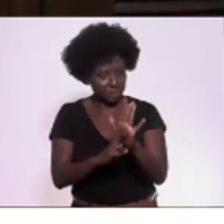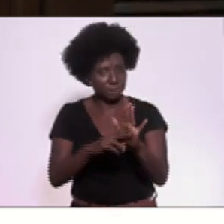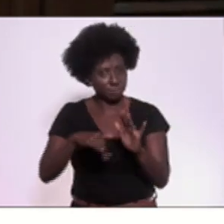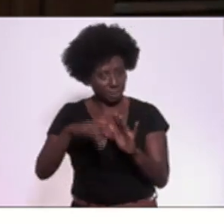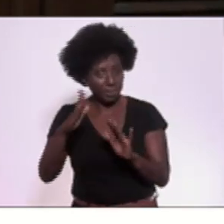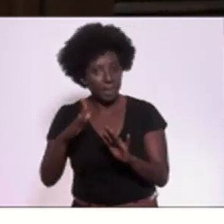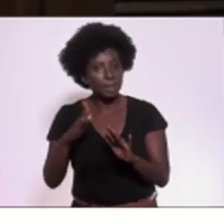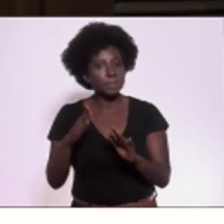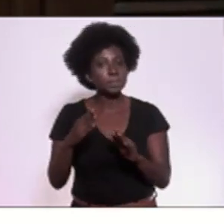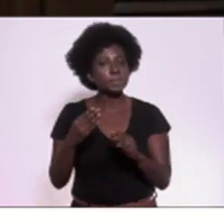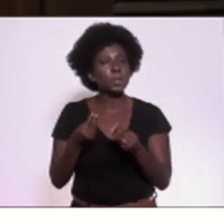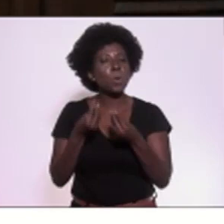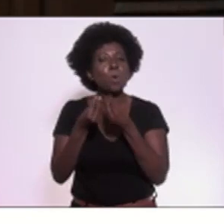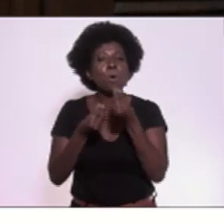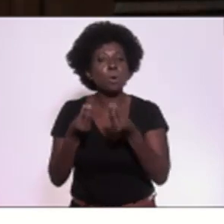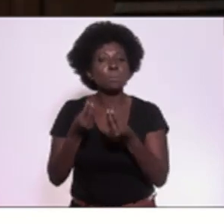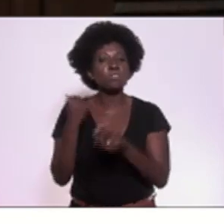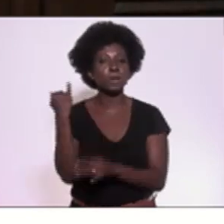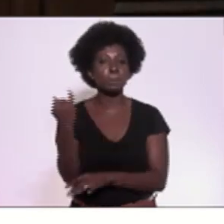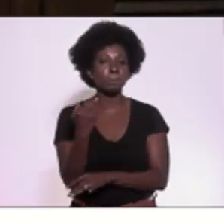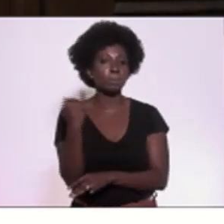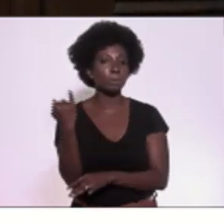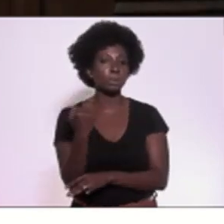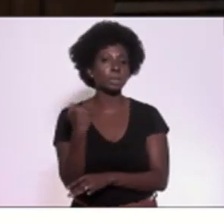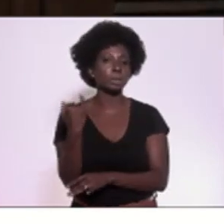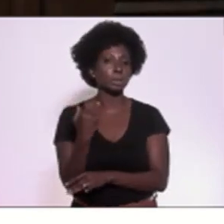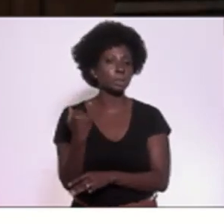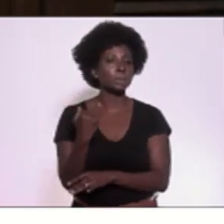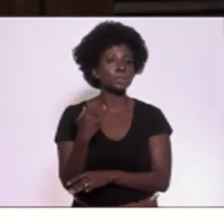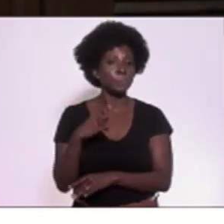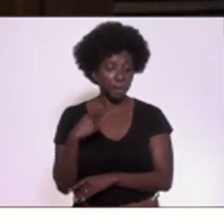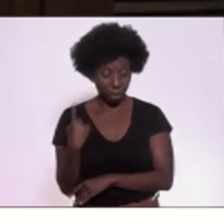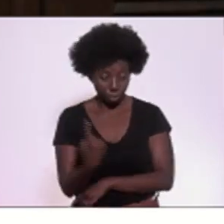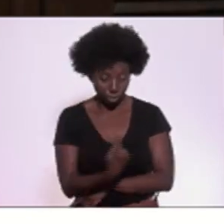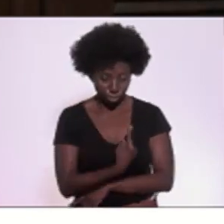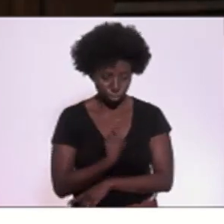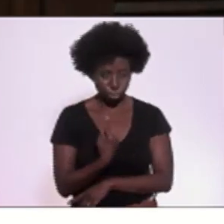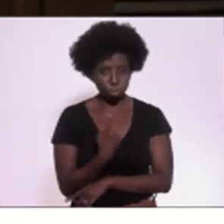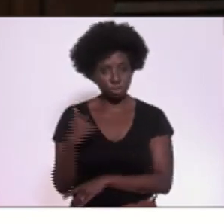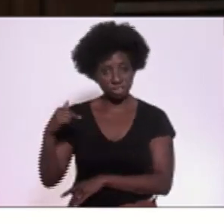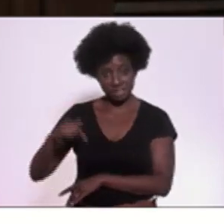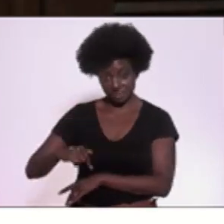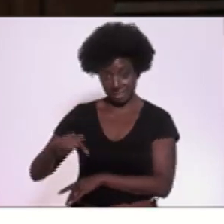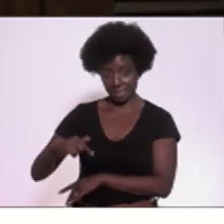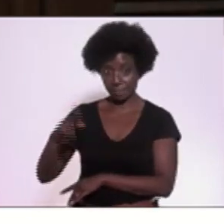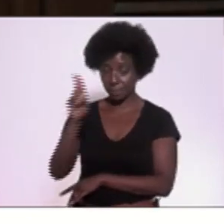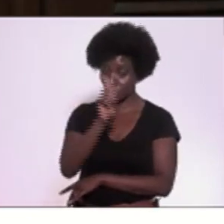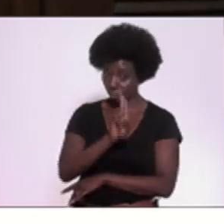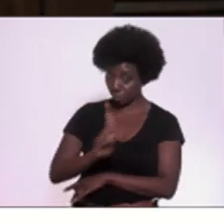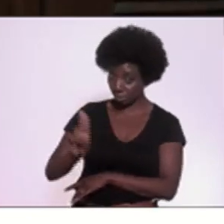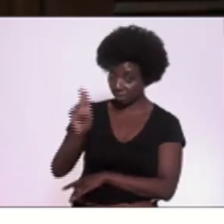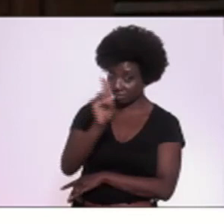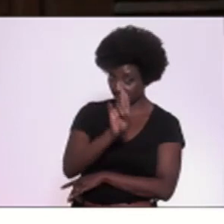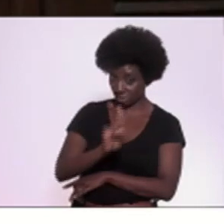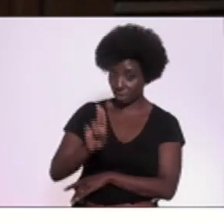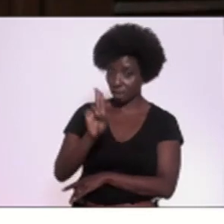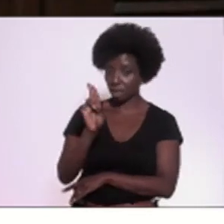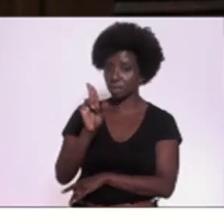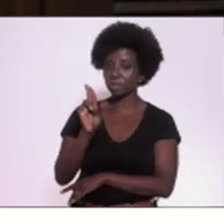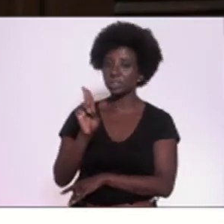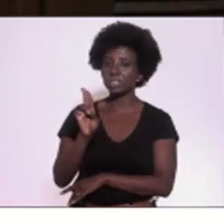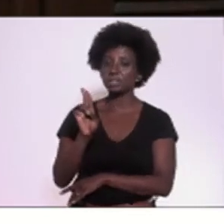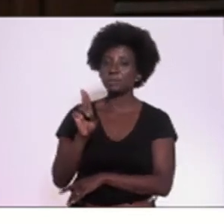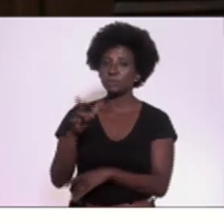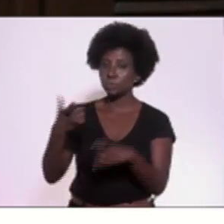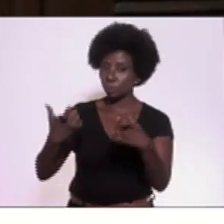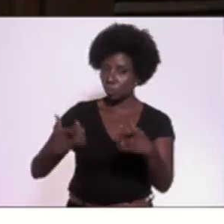quanto isso foi importante, inclusive para que nós estivéssemos aqui, para que a universidade fosse um espaço em que